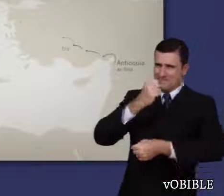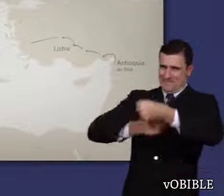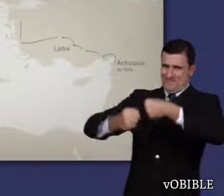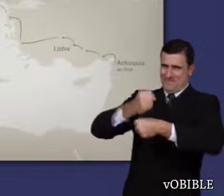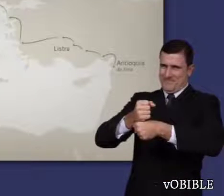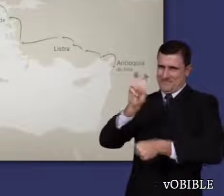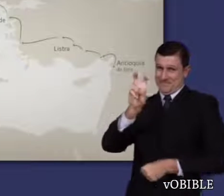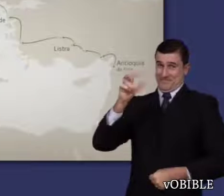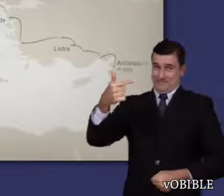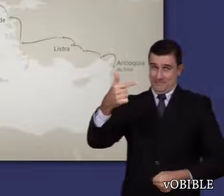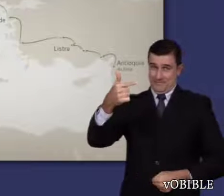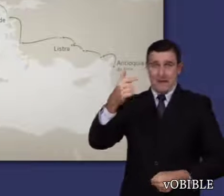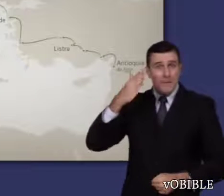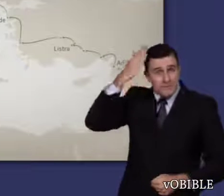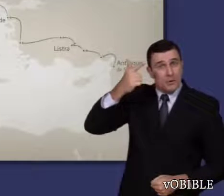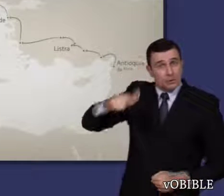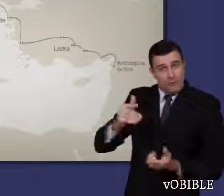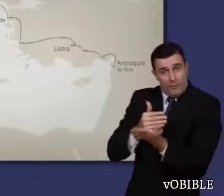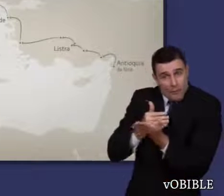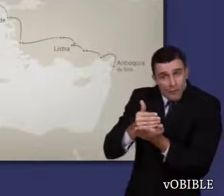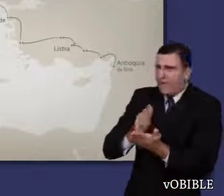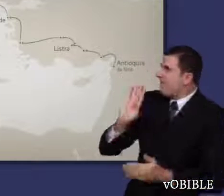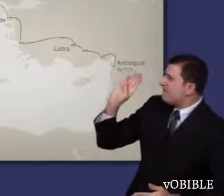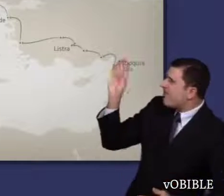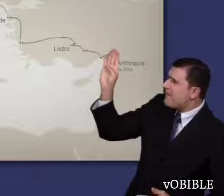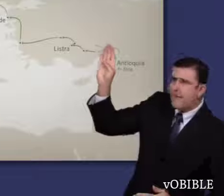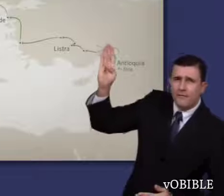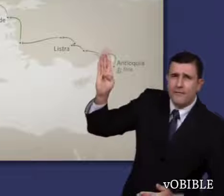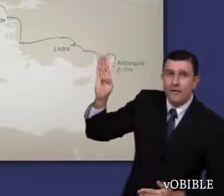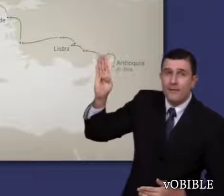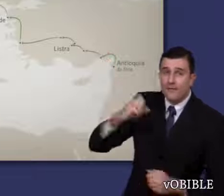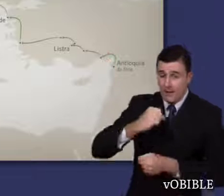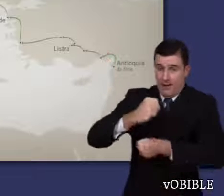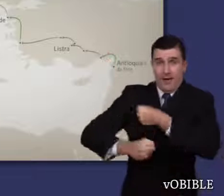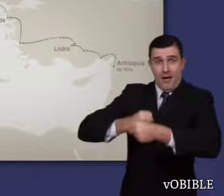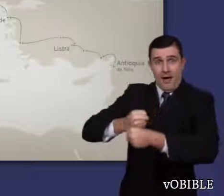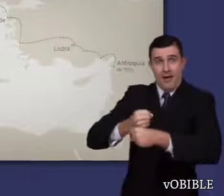Provavelmente no ano 52, Paulo iniciou sua terceira viagem missionária.